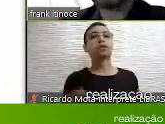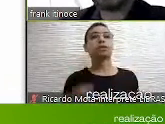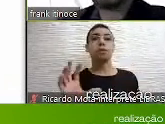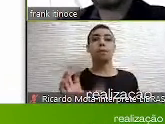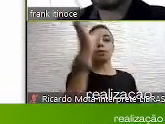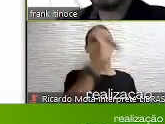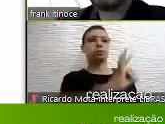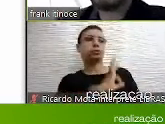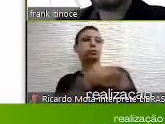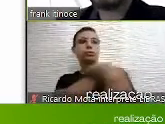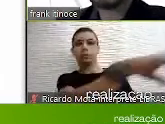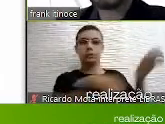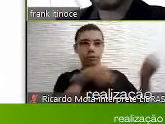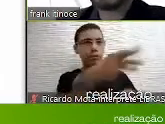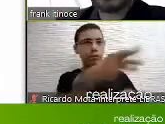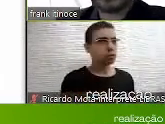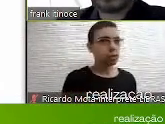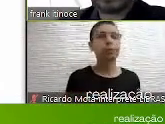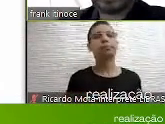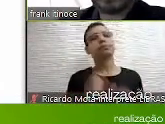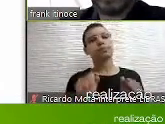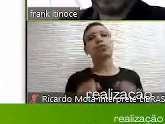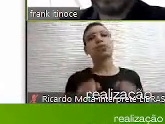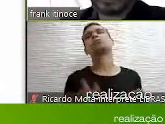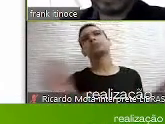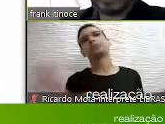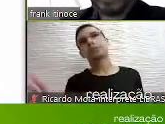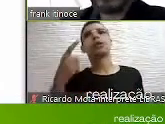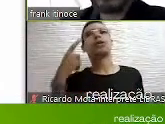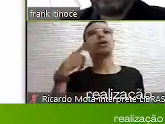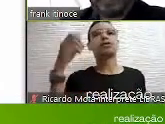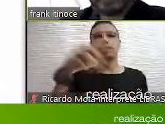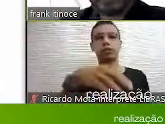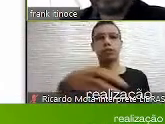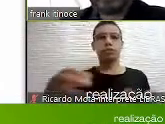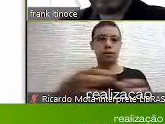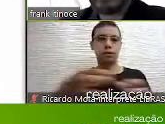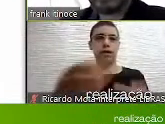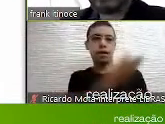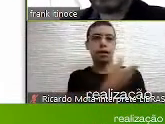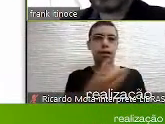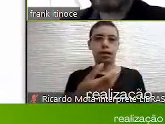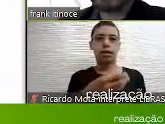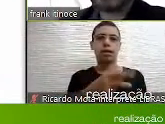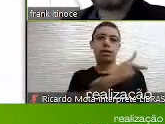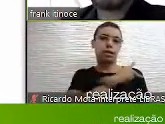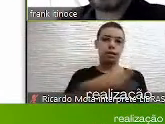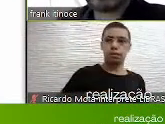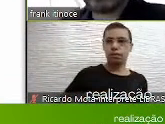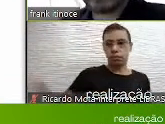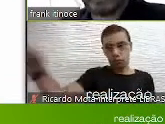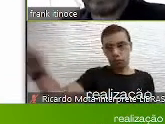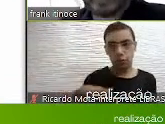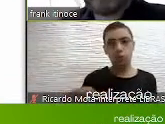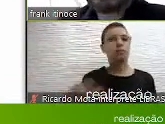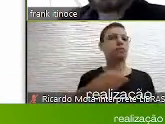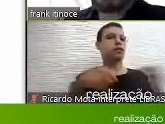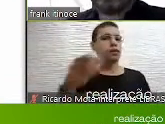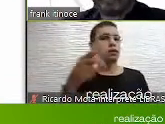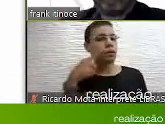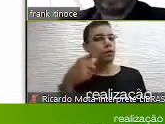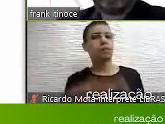chamar também os setores de fiscalização das prefeituras e também deve avisar os conselhos,